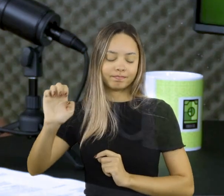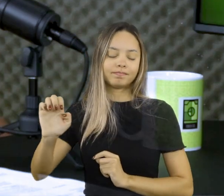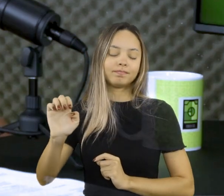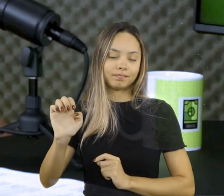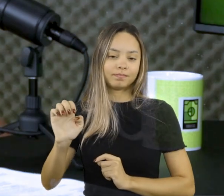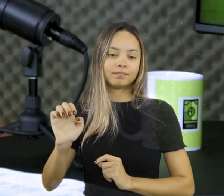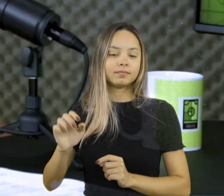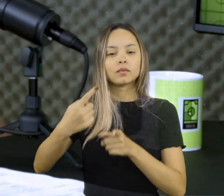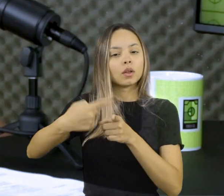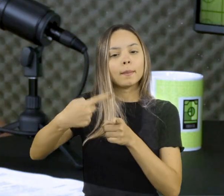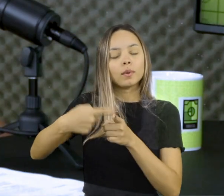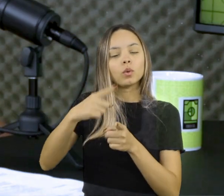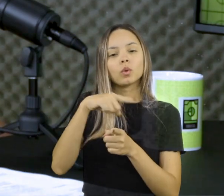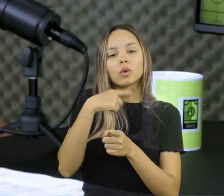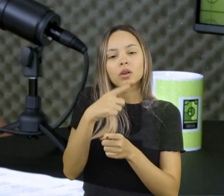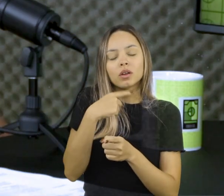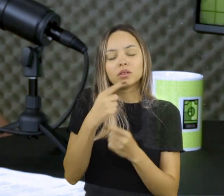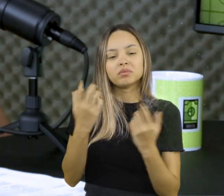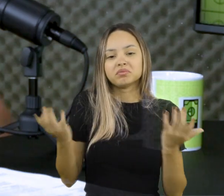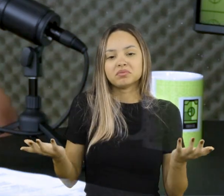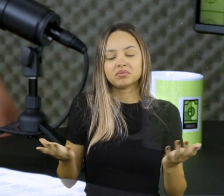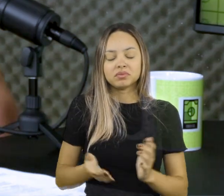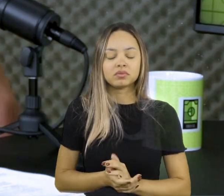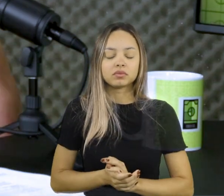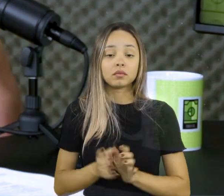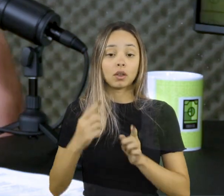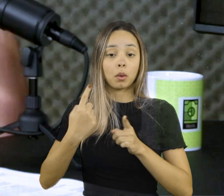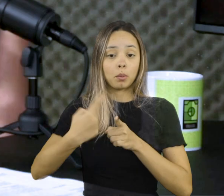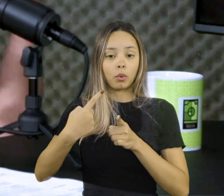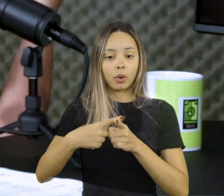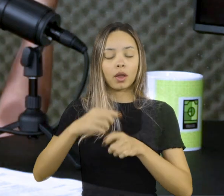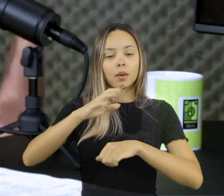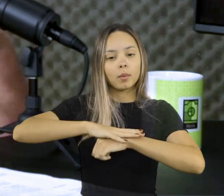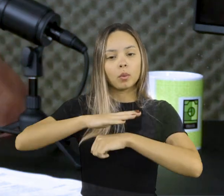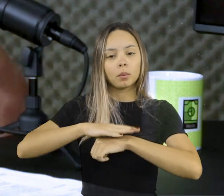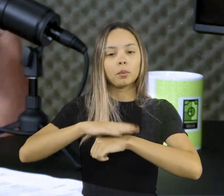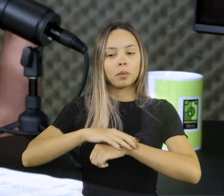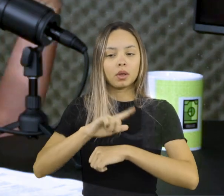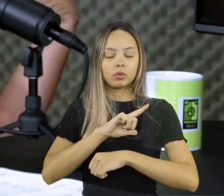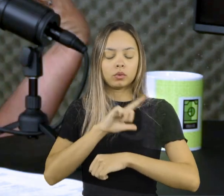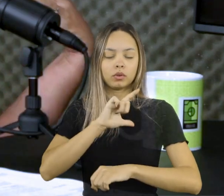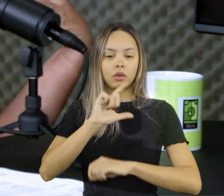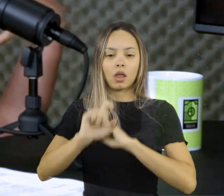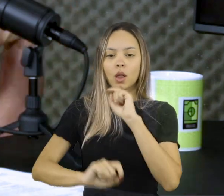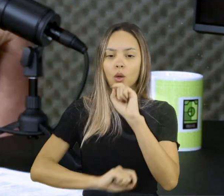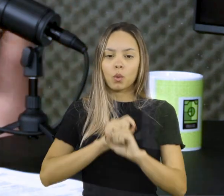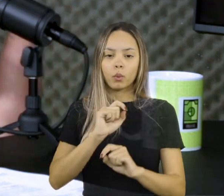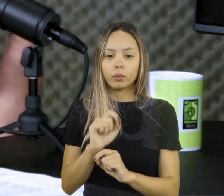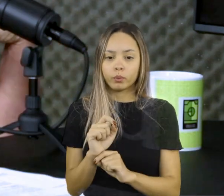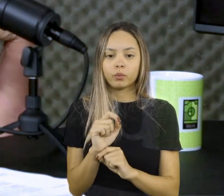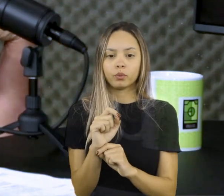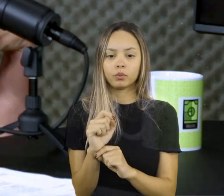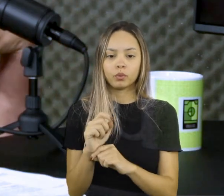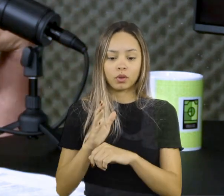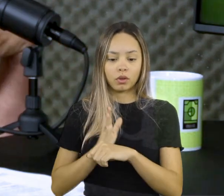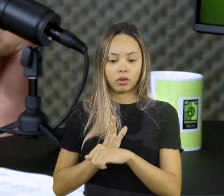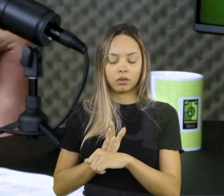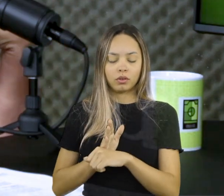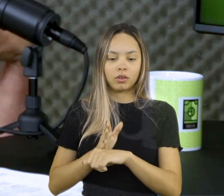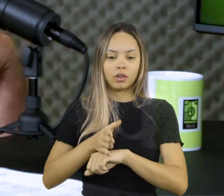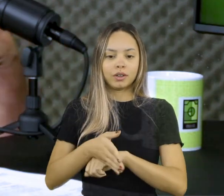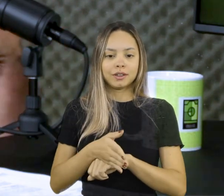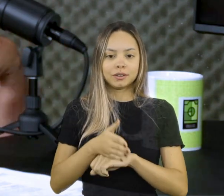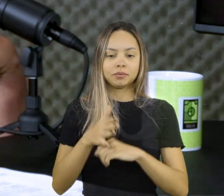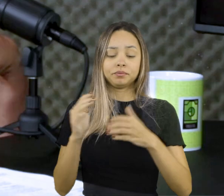E por que não consegue, Hugo? Porque quando chega lá na parte maior, que o estado já é grande, é um nível, né,